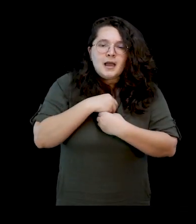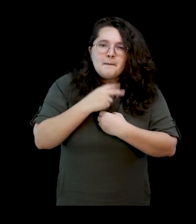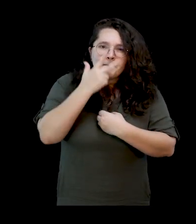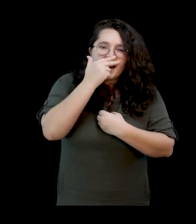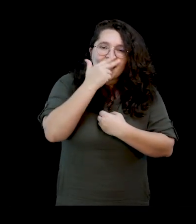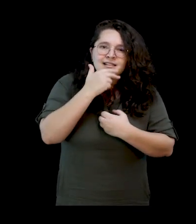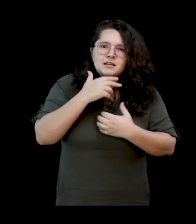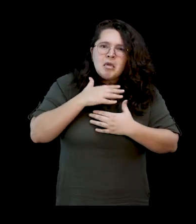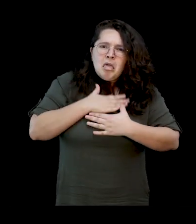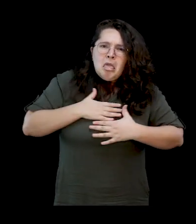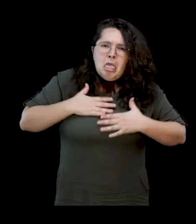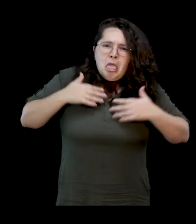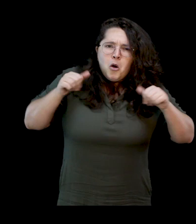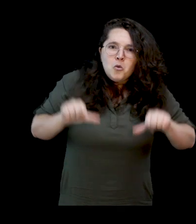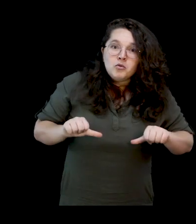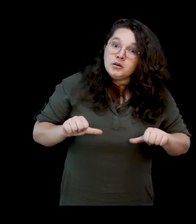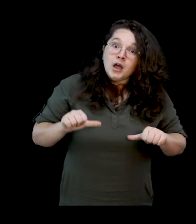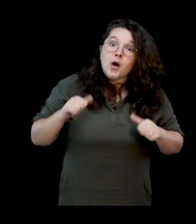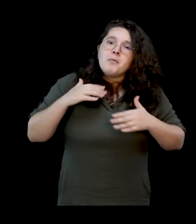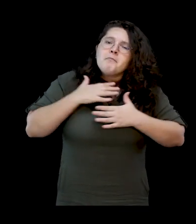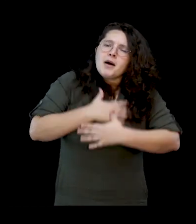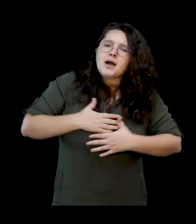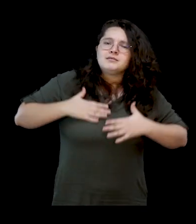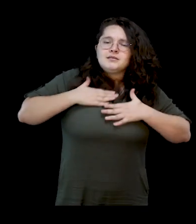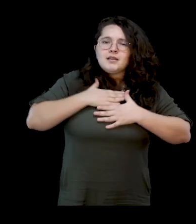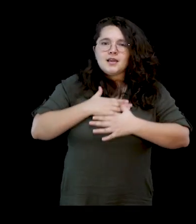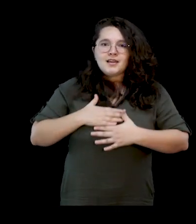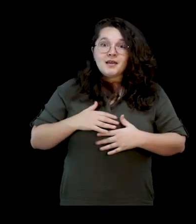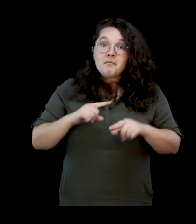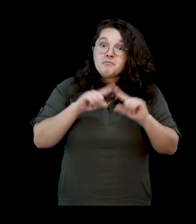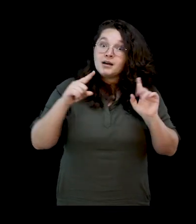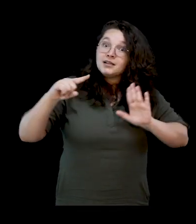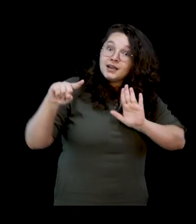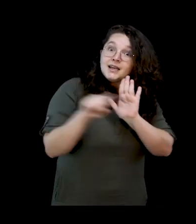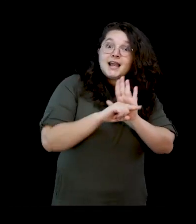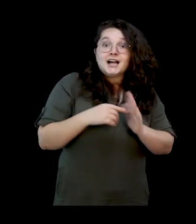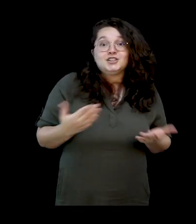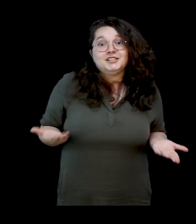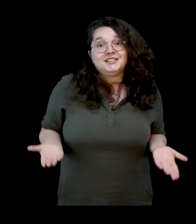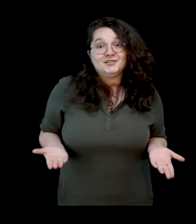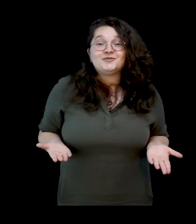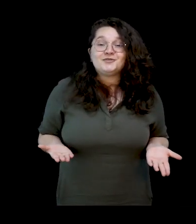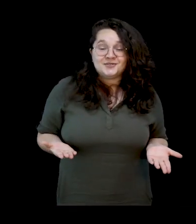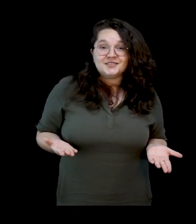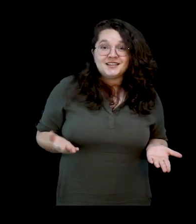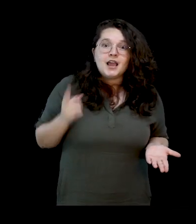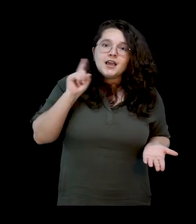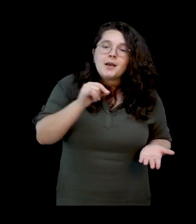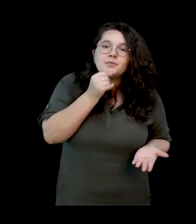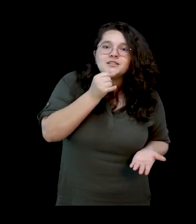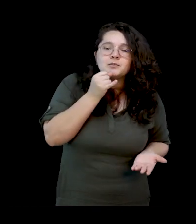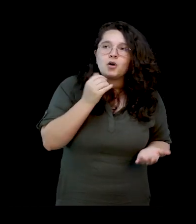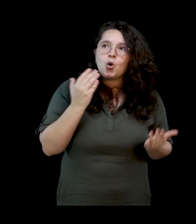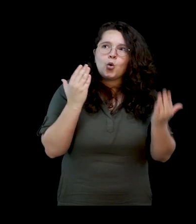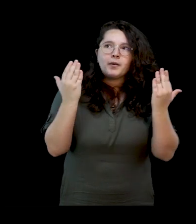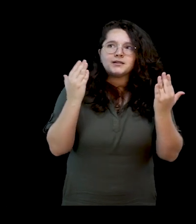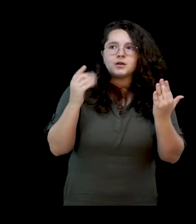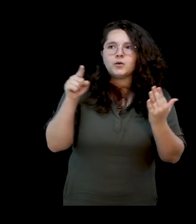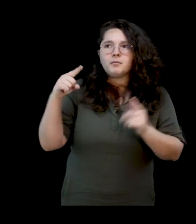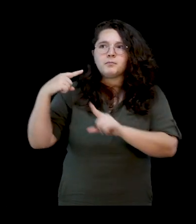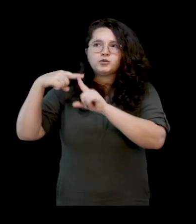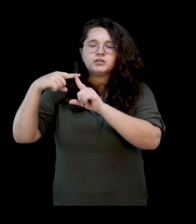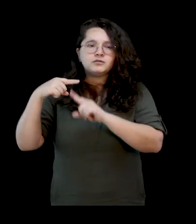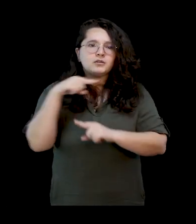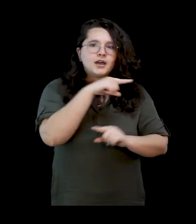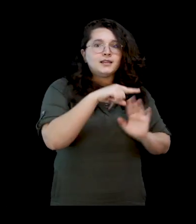proporciona a alguém não é um desprazer, é um prazer negativo, quer dizer, é um prazer chamado negativo em comparação ou a partir daquilo